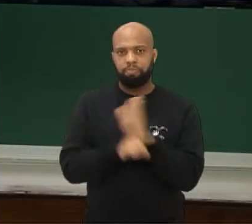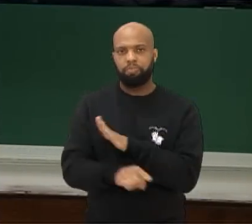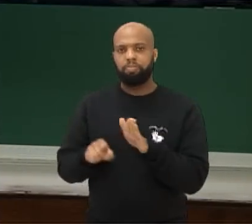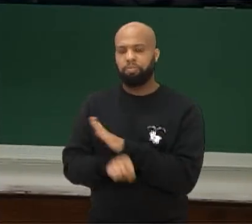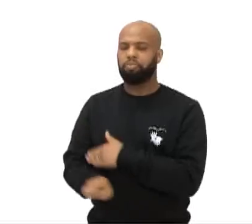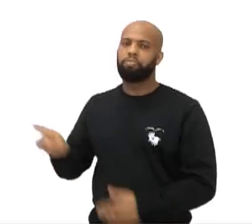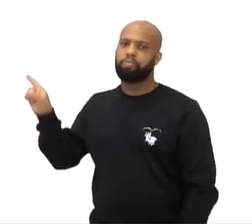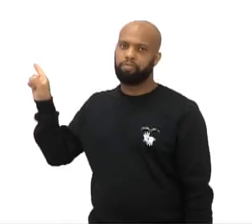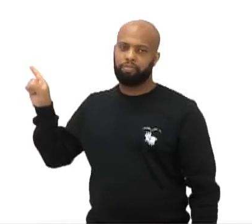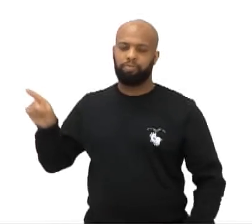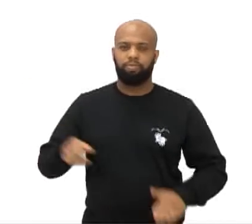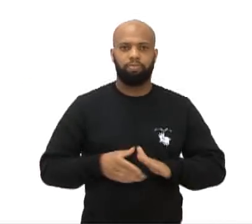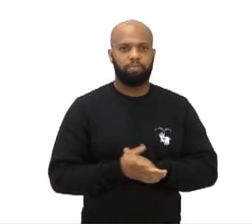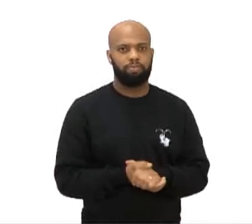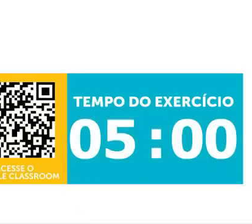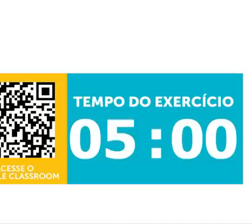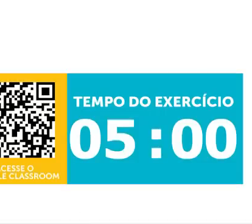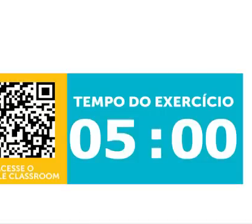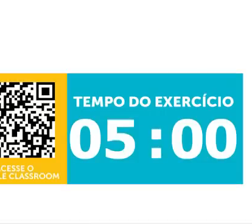probleminha.